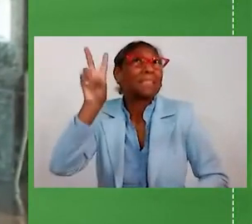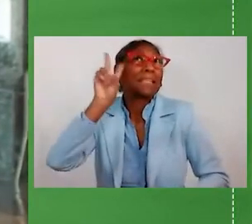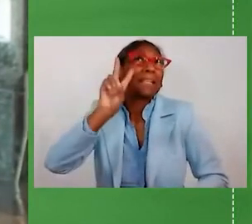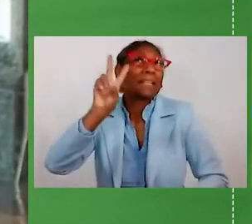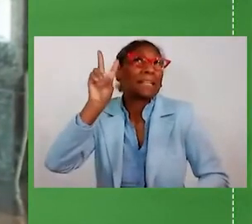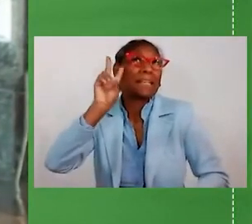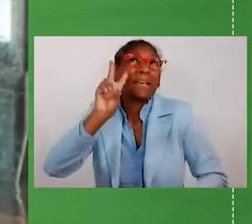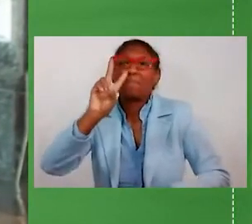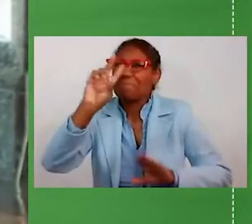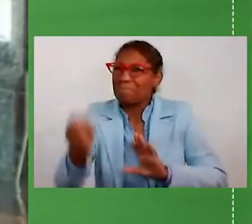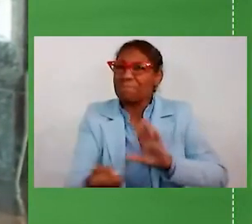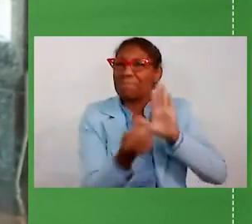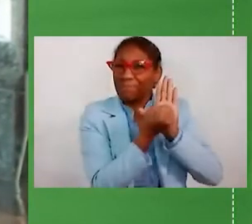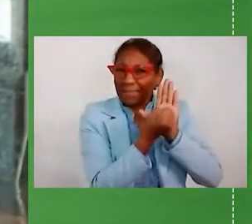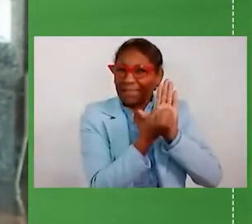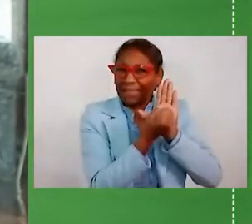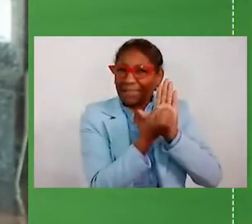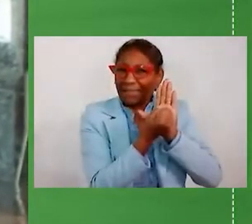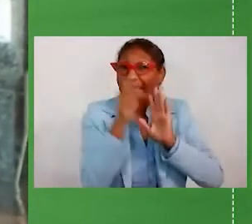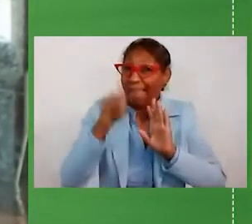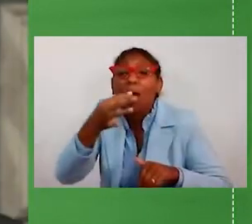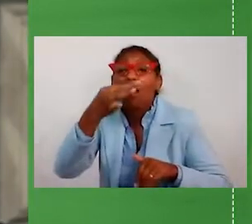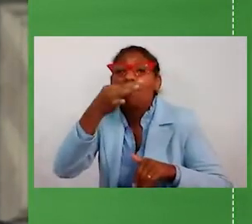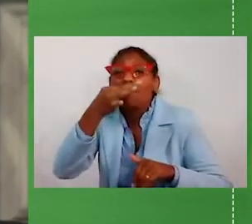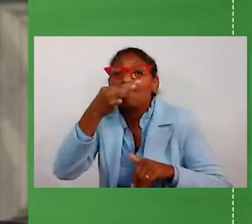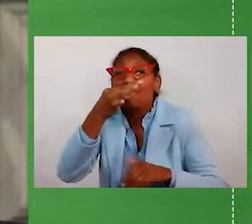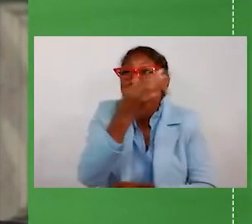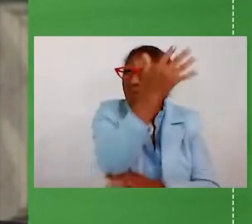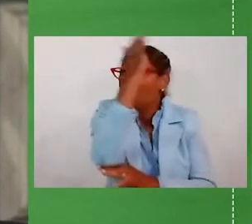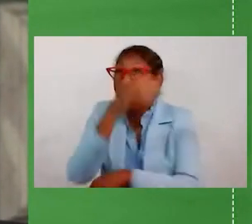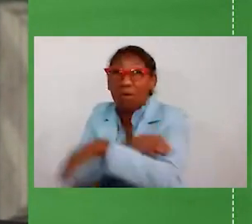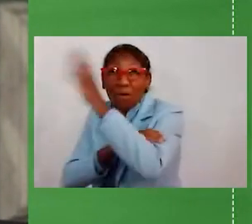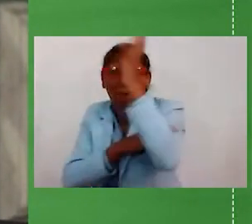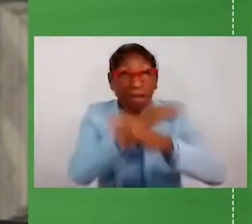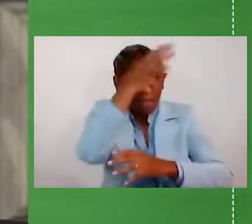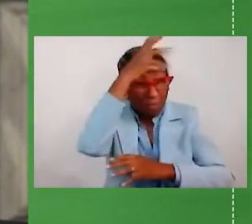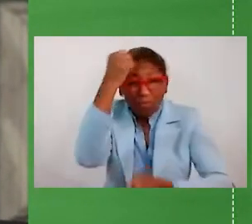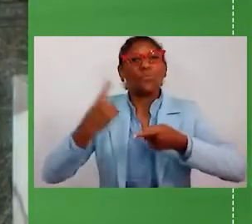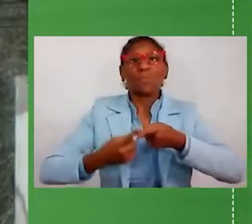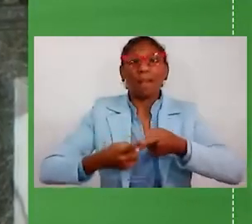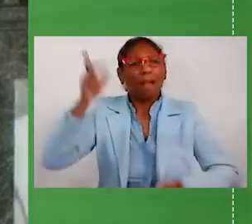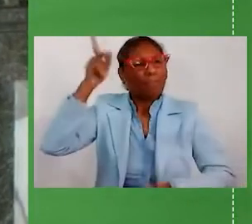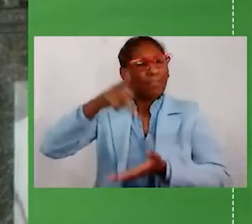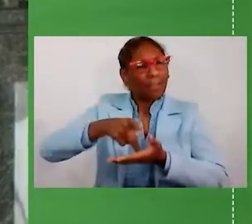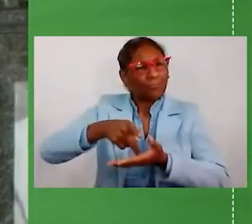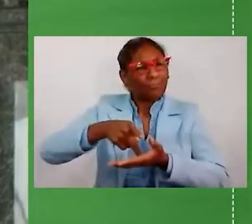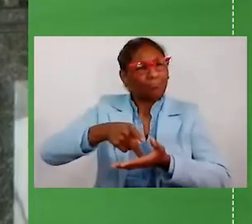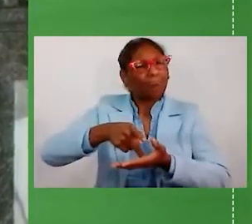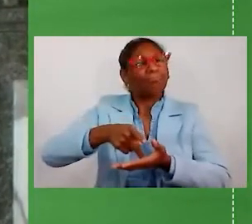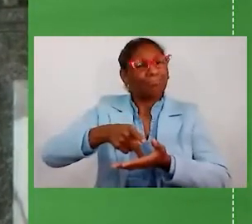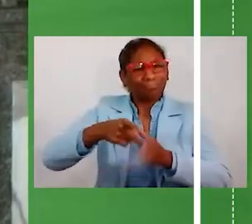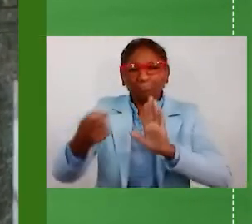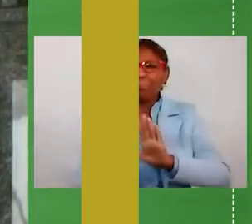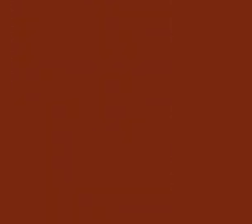vai ser uma marca. É uma marca importante. Os ex-governadores relembraram momentos marcantes das suas passagens pela